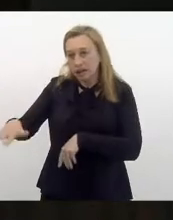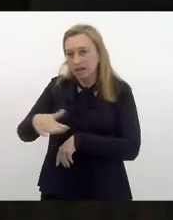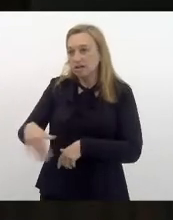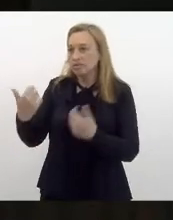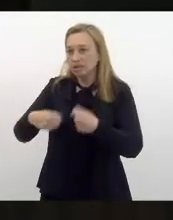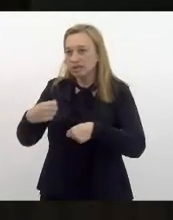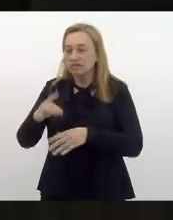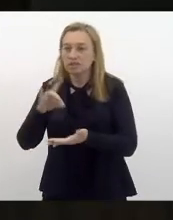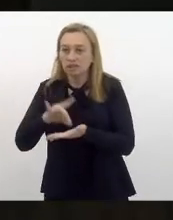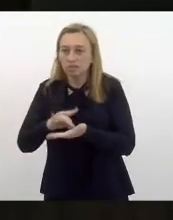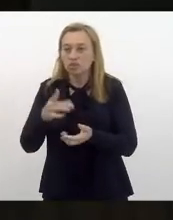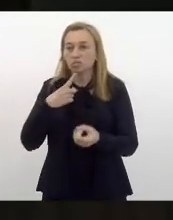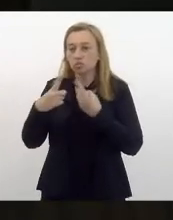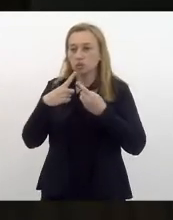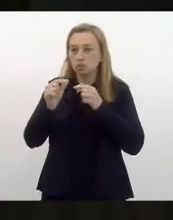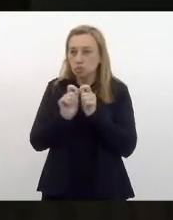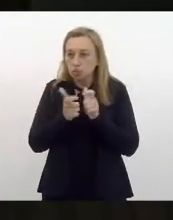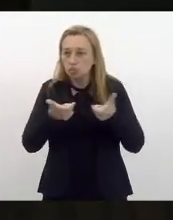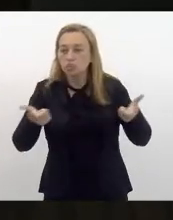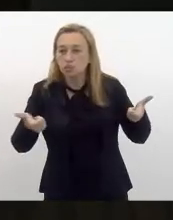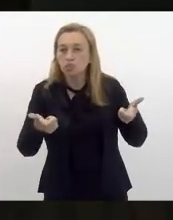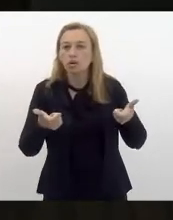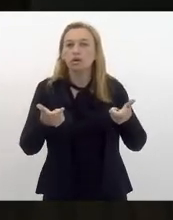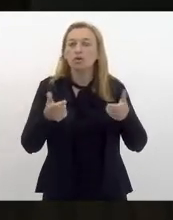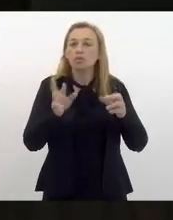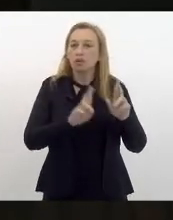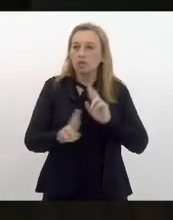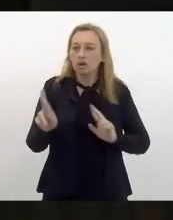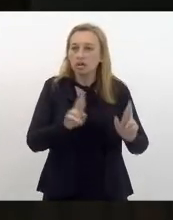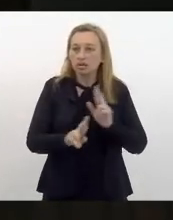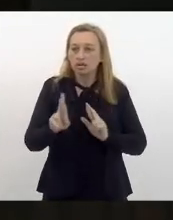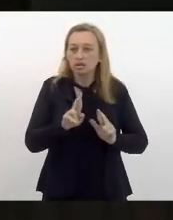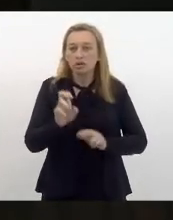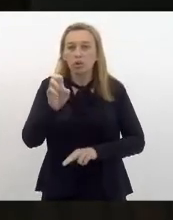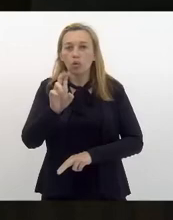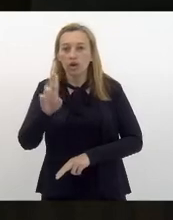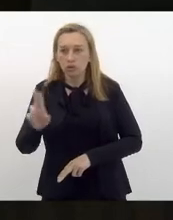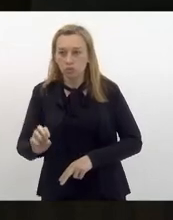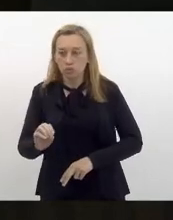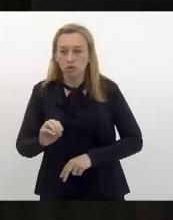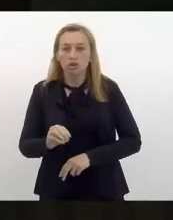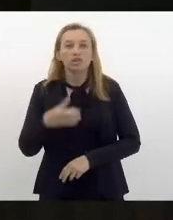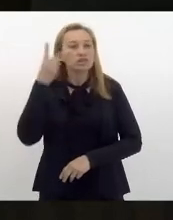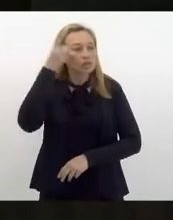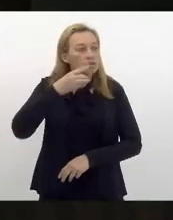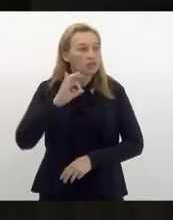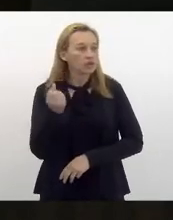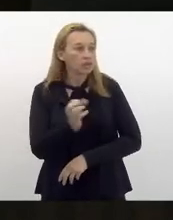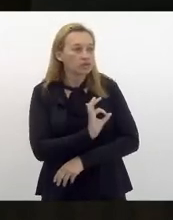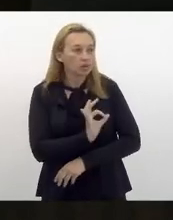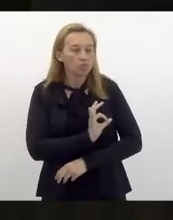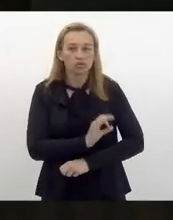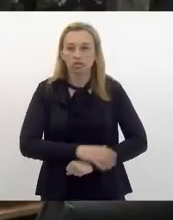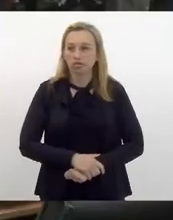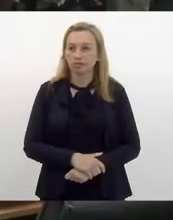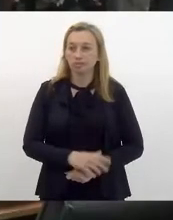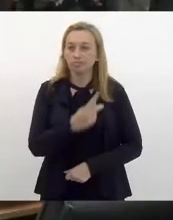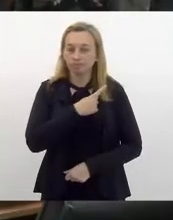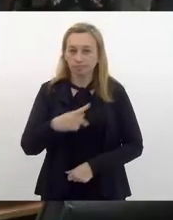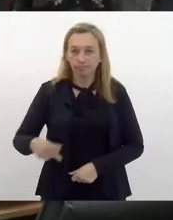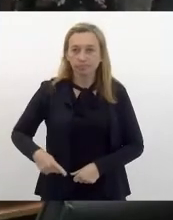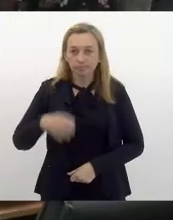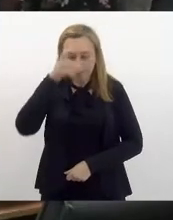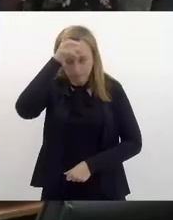realmente tem um debate amplo com relação ao exmo deputada Martha Rocha Presidente